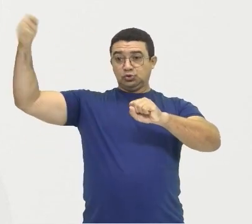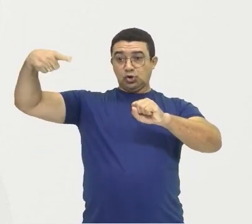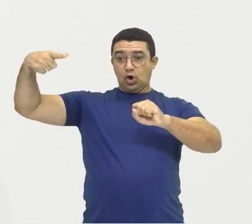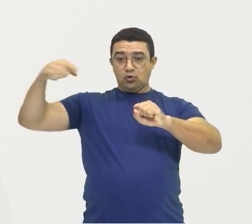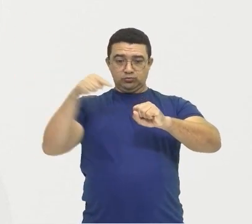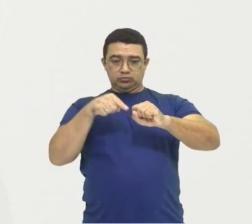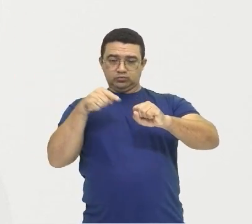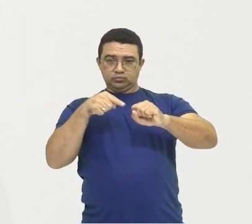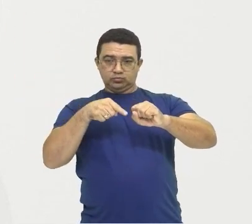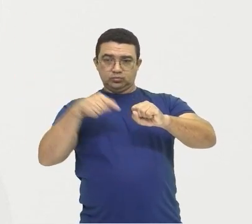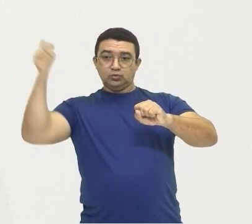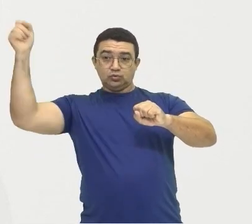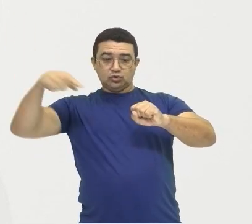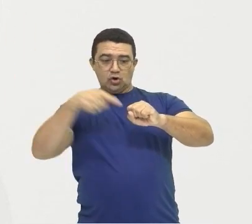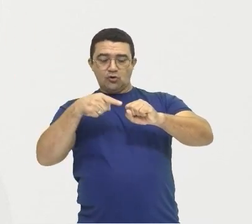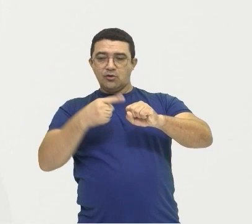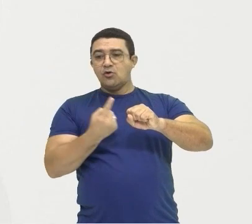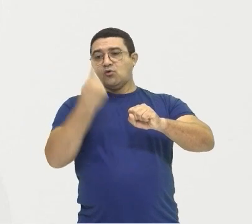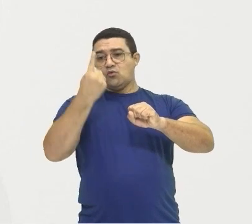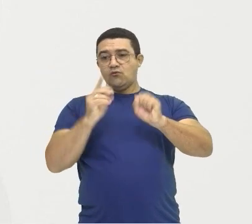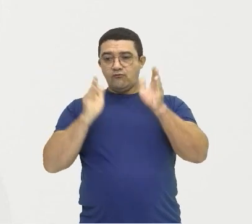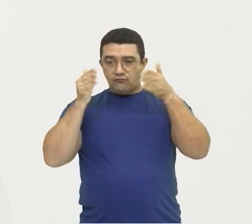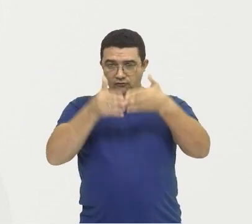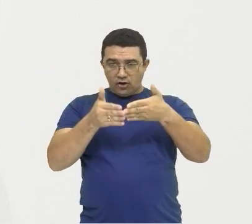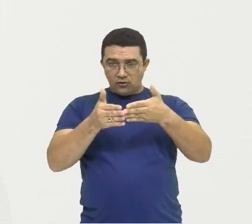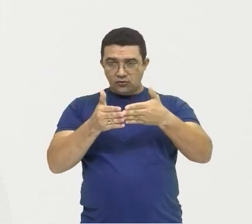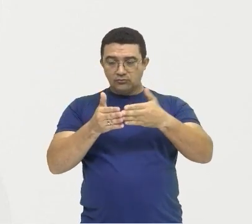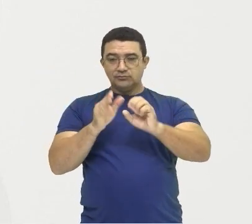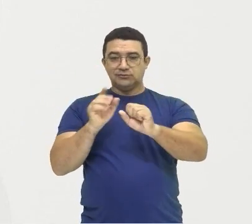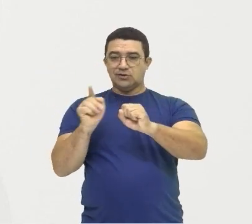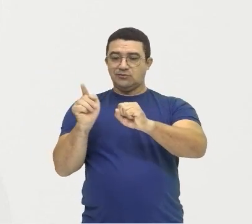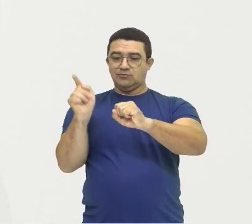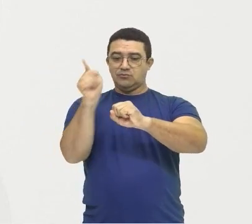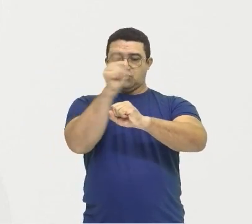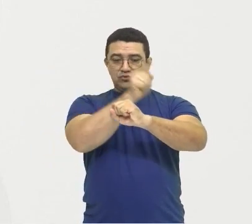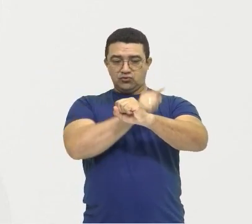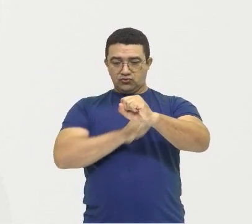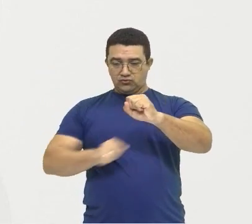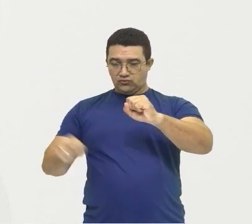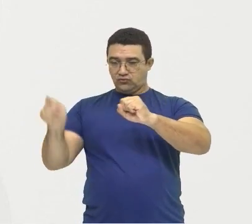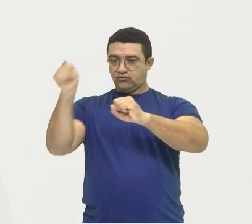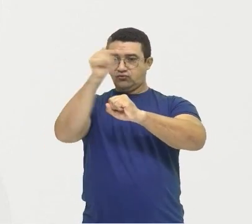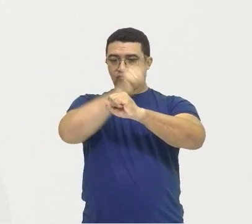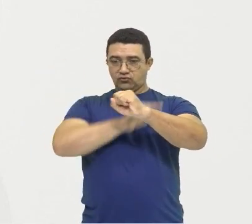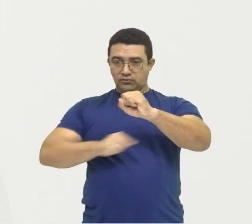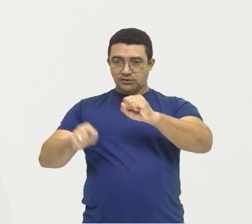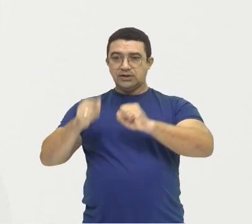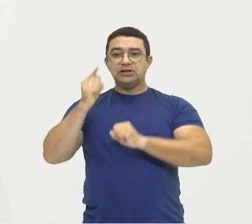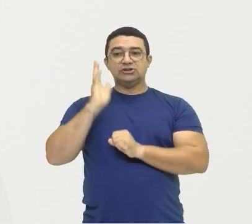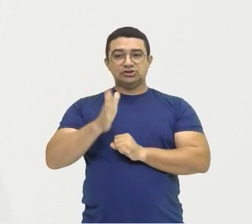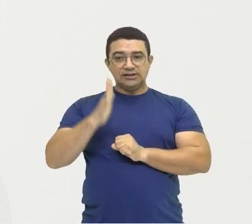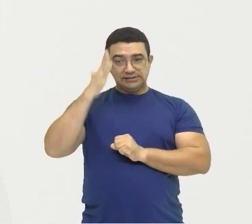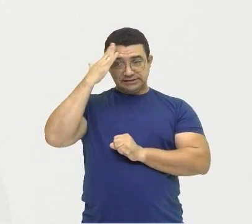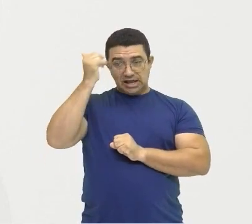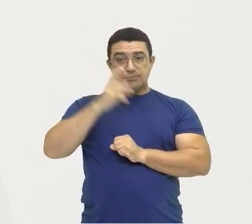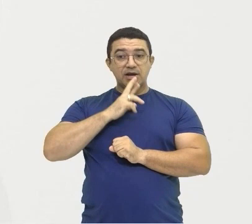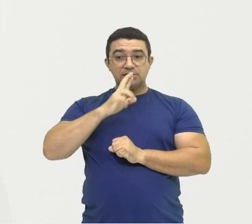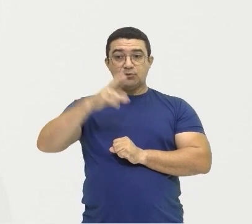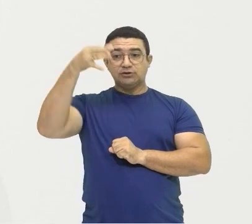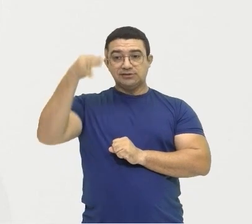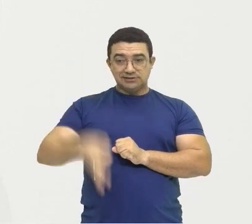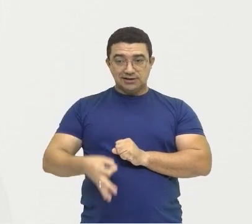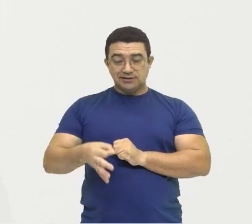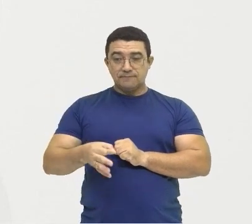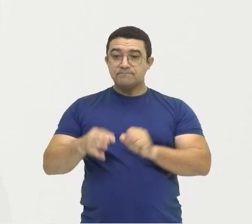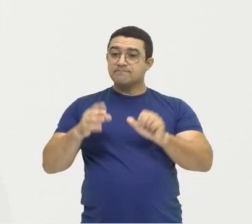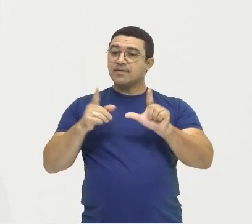elípticas, com o Sol em um dos focos, posicionado em um dos focos da elipse. Então nós já sabemos aqui que a resposta correta é a letra